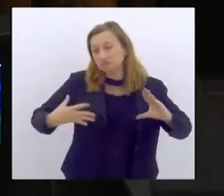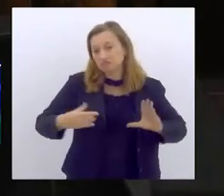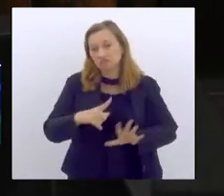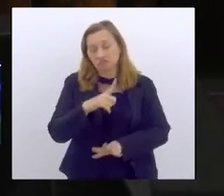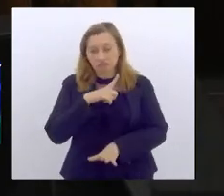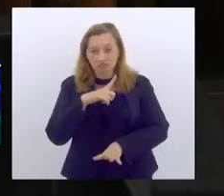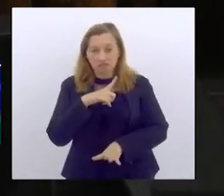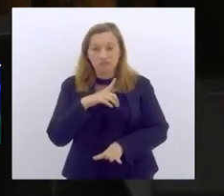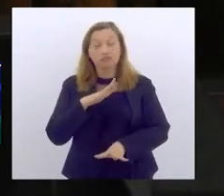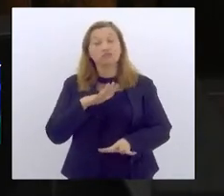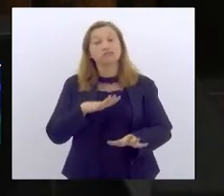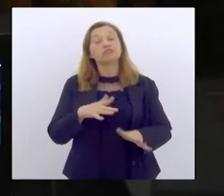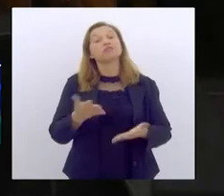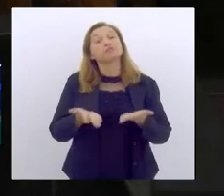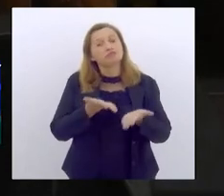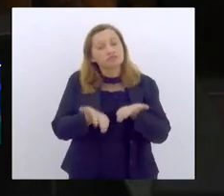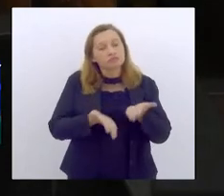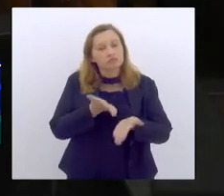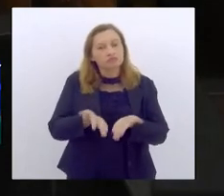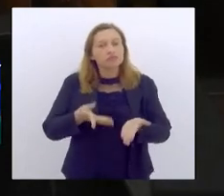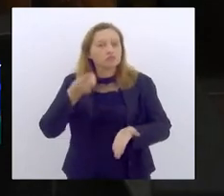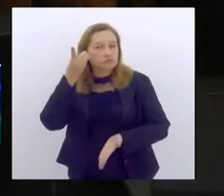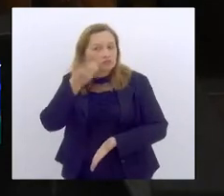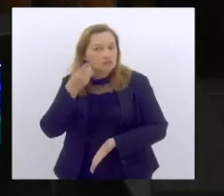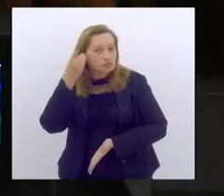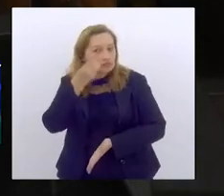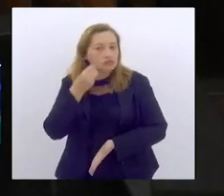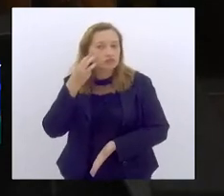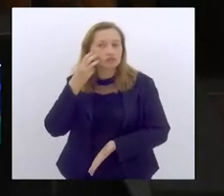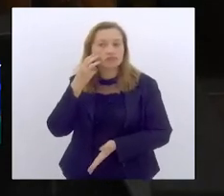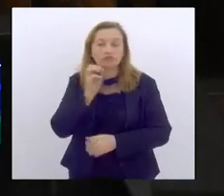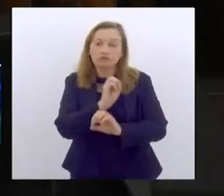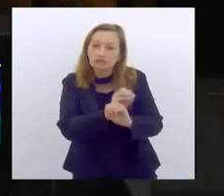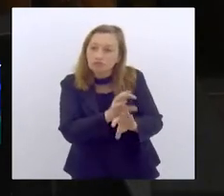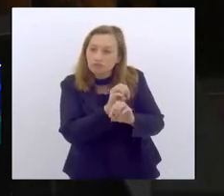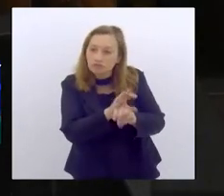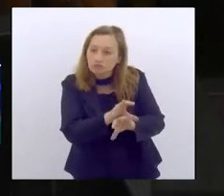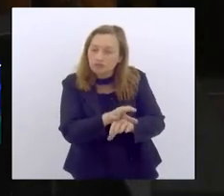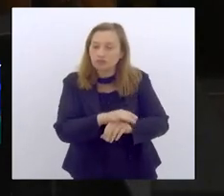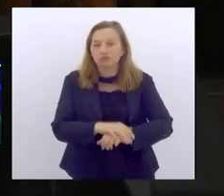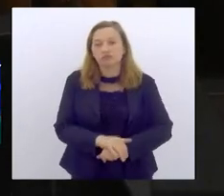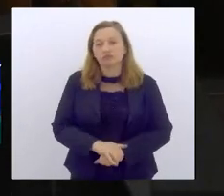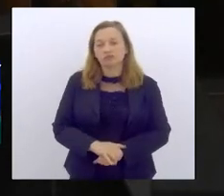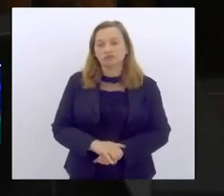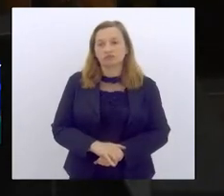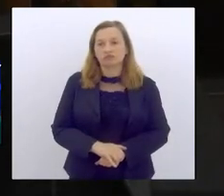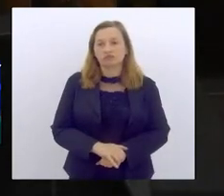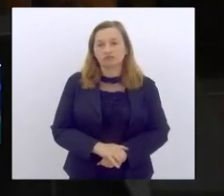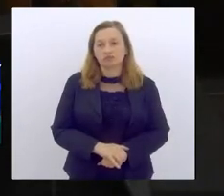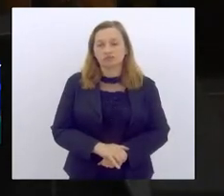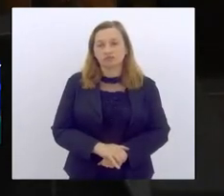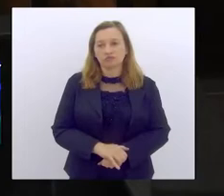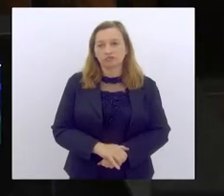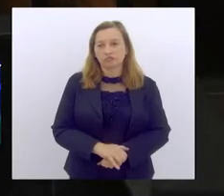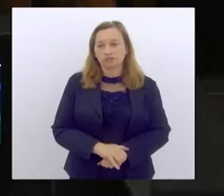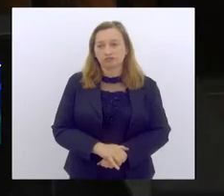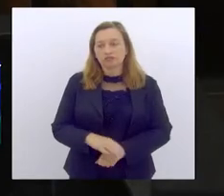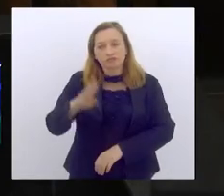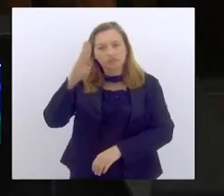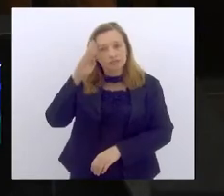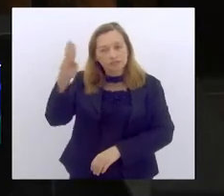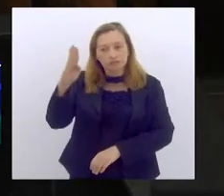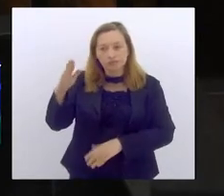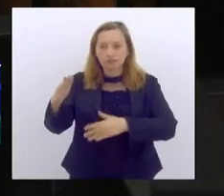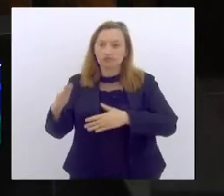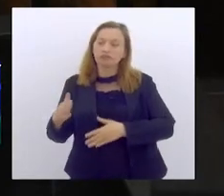e cuidado deputado waldeck é de educação que é uma das suas principais